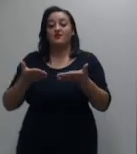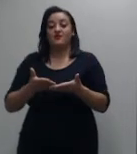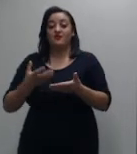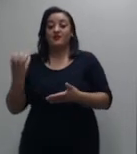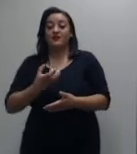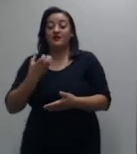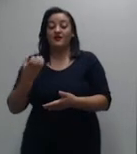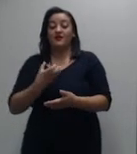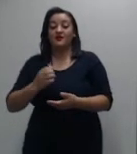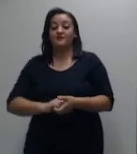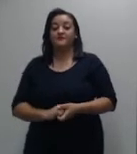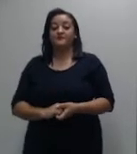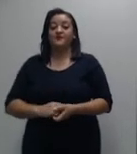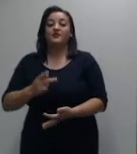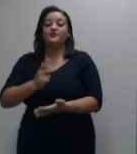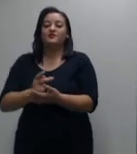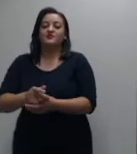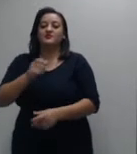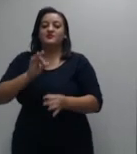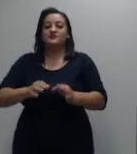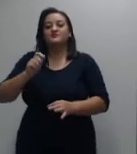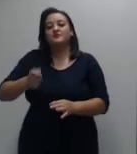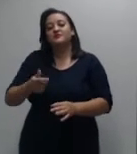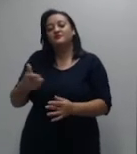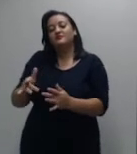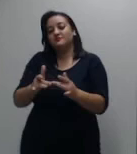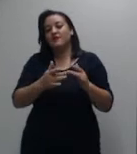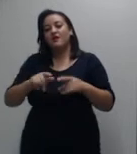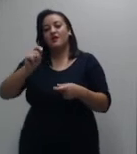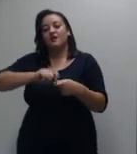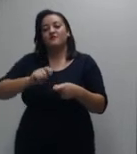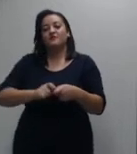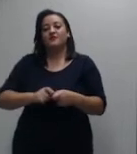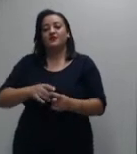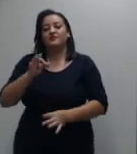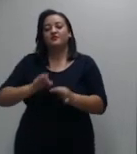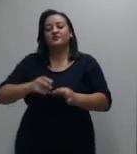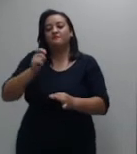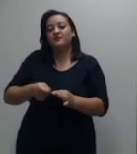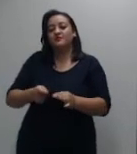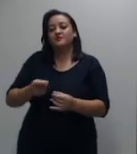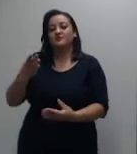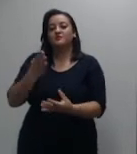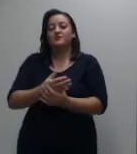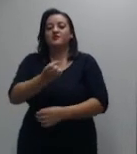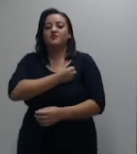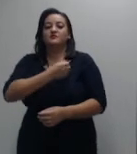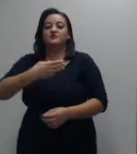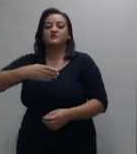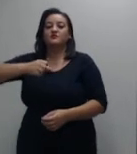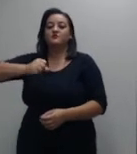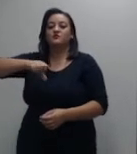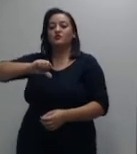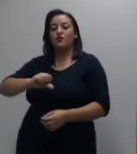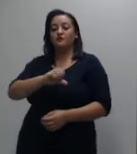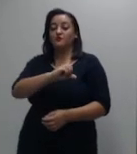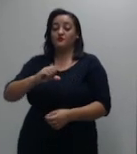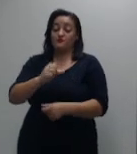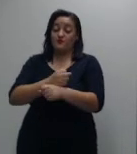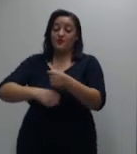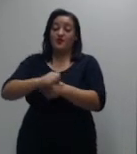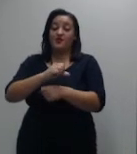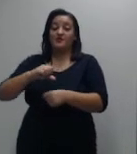a homologação da sentença estrangeira proferida pelo juízo do processo do Google 389 de 99